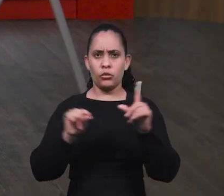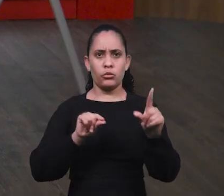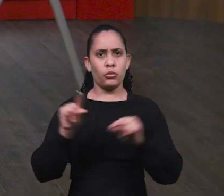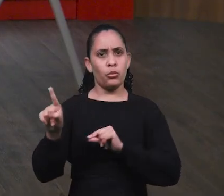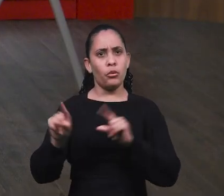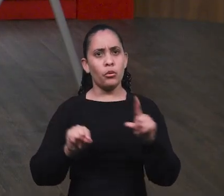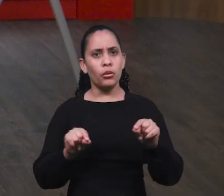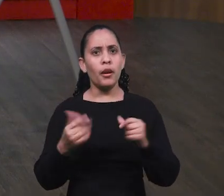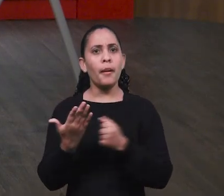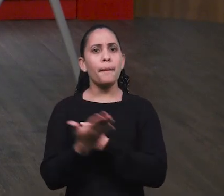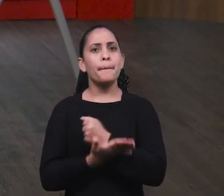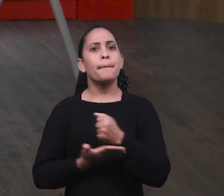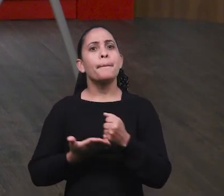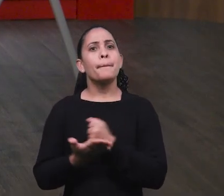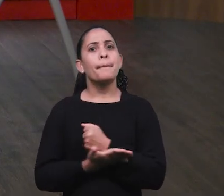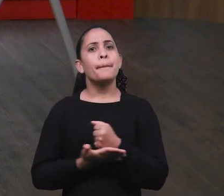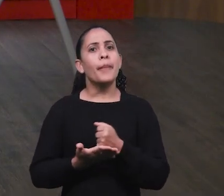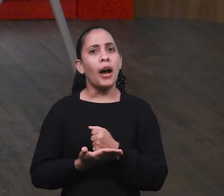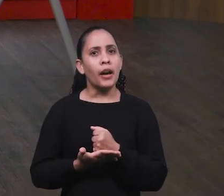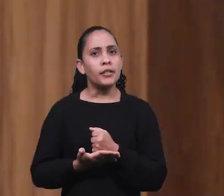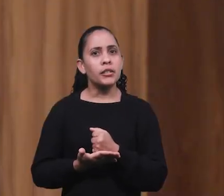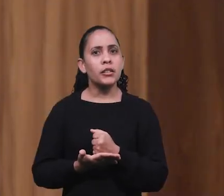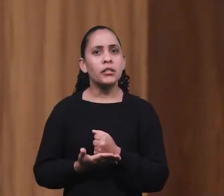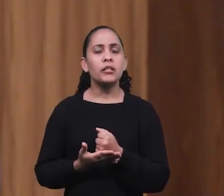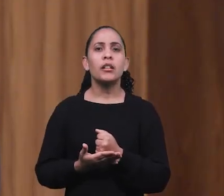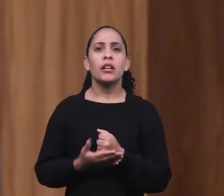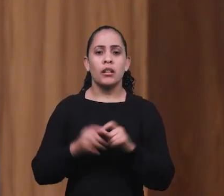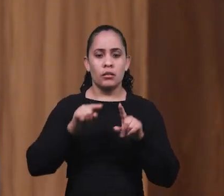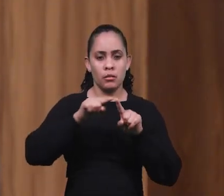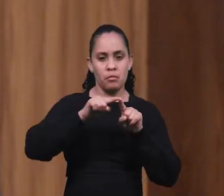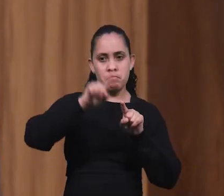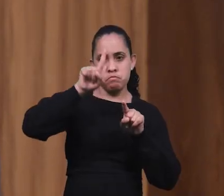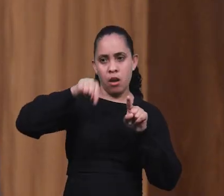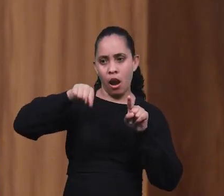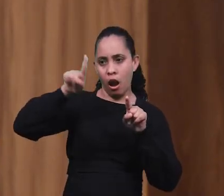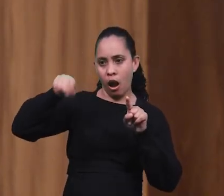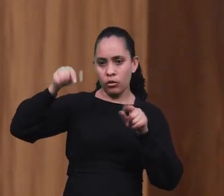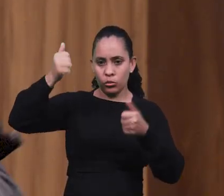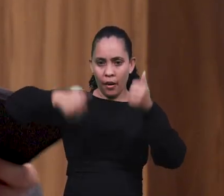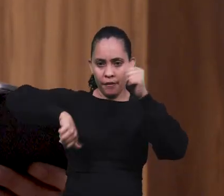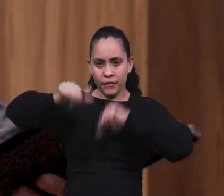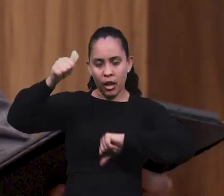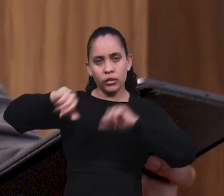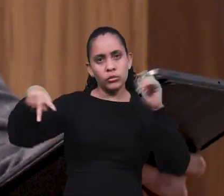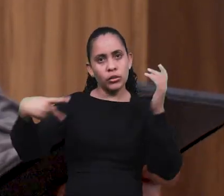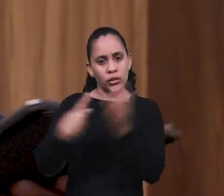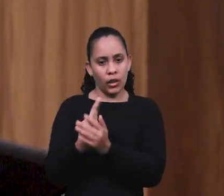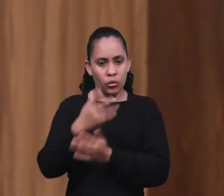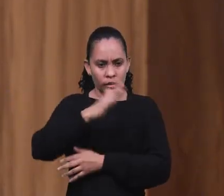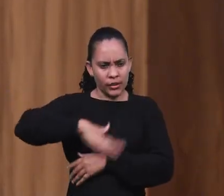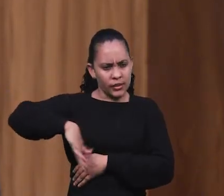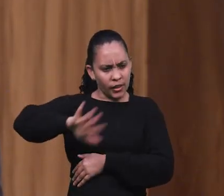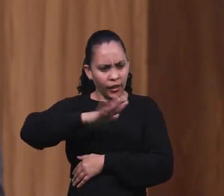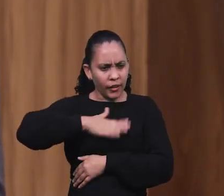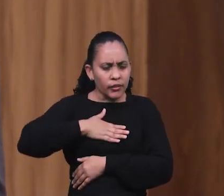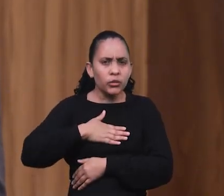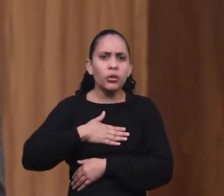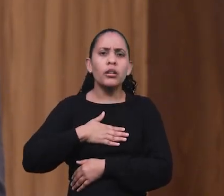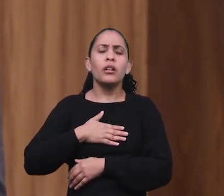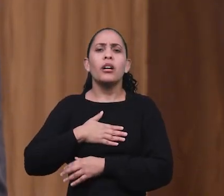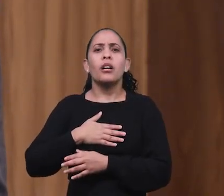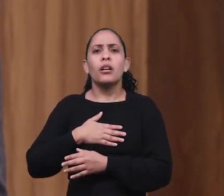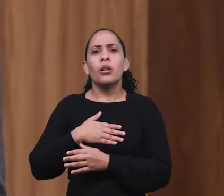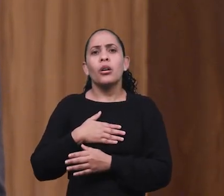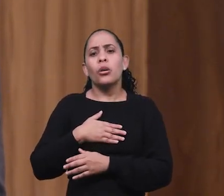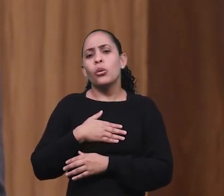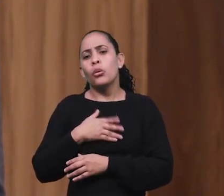as minhas decisões baseadas em cenários, em dados, isto é, eu analiso o que está acontecendo à minha volta, eu